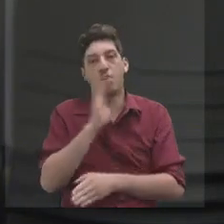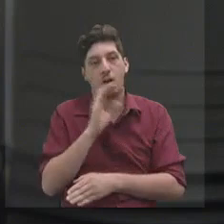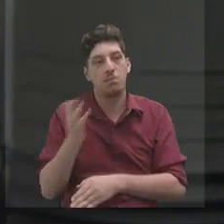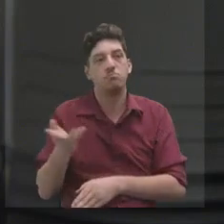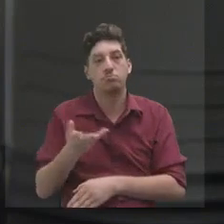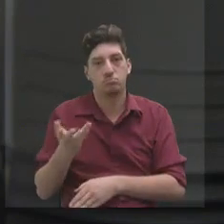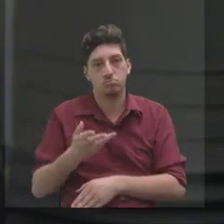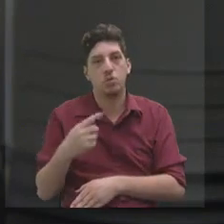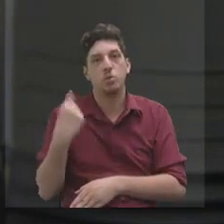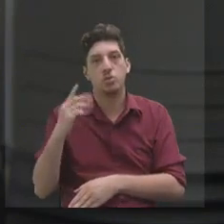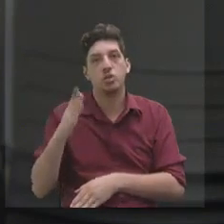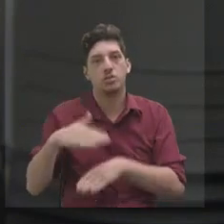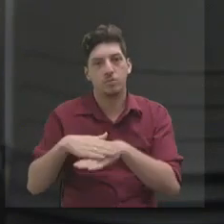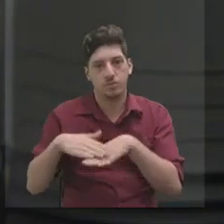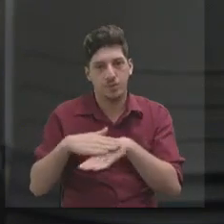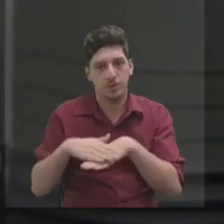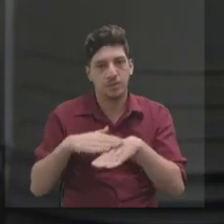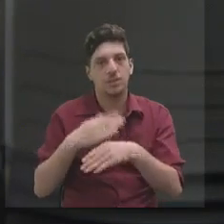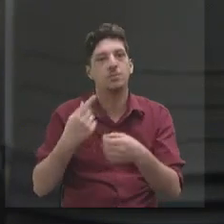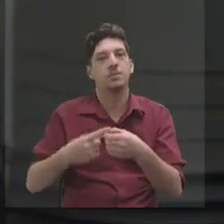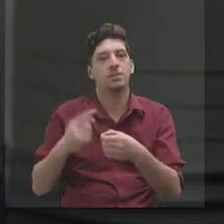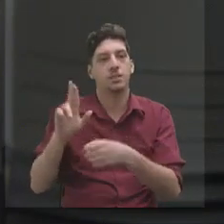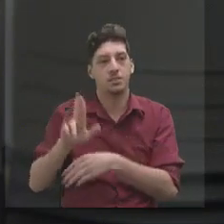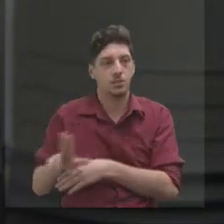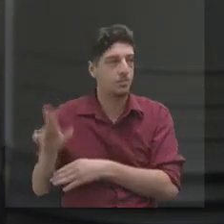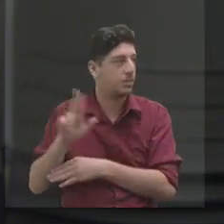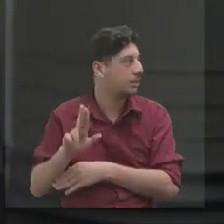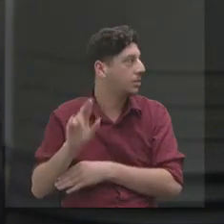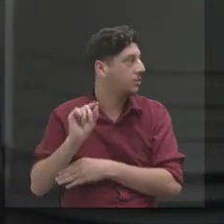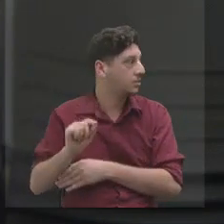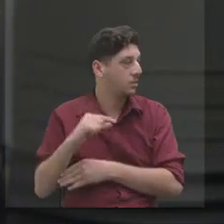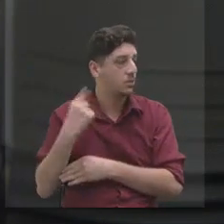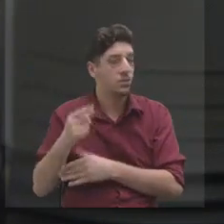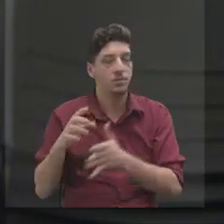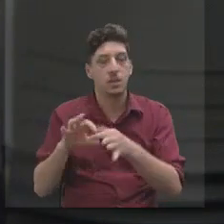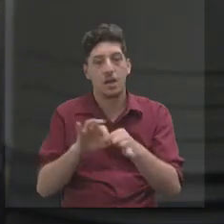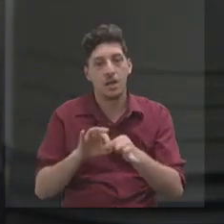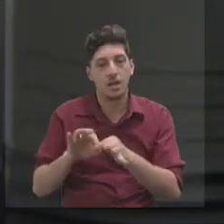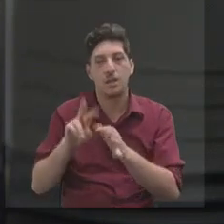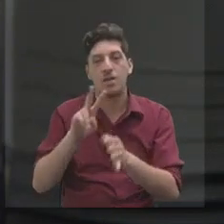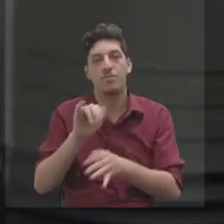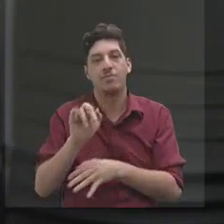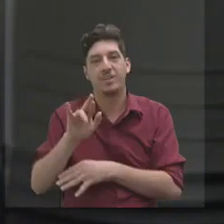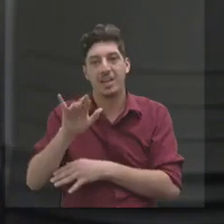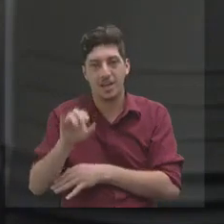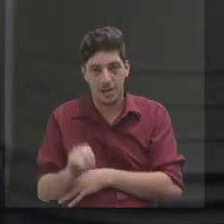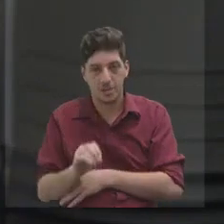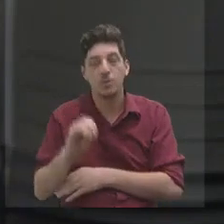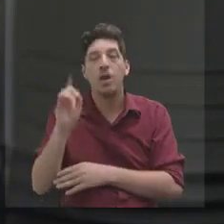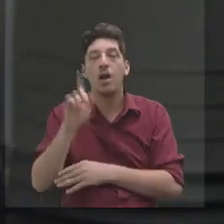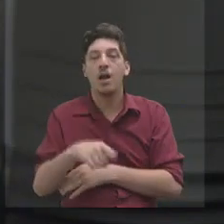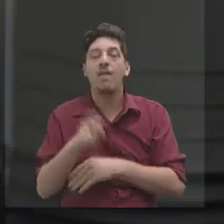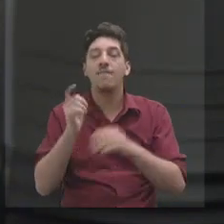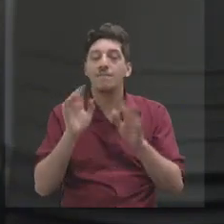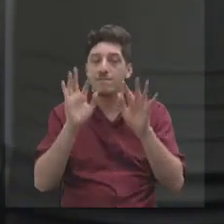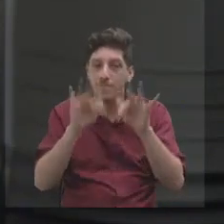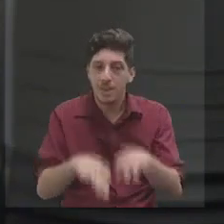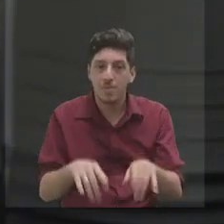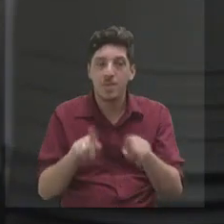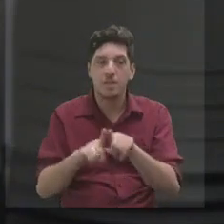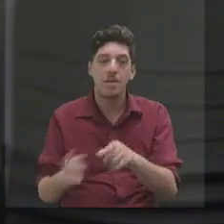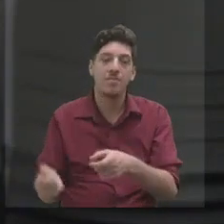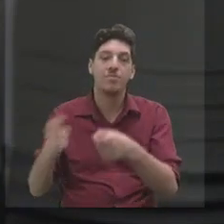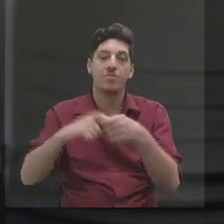já conversamos em Uberlândia que a questão do nosso anel viário terno dele recuperação do anel viário Oeste